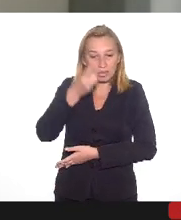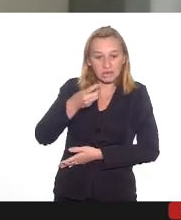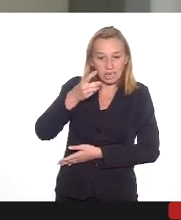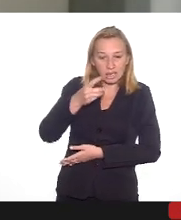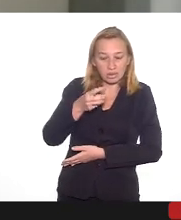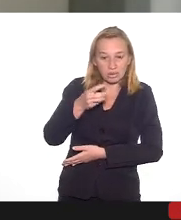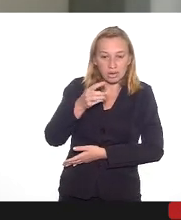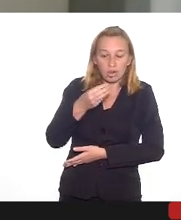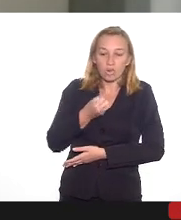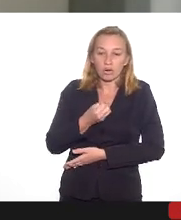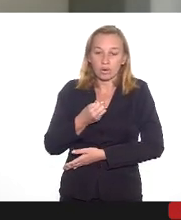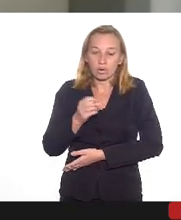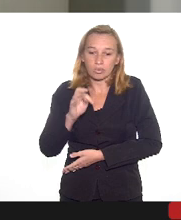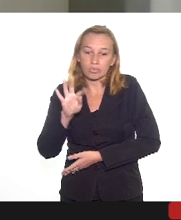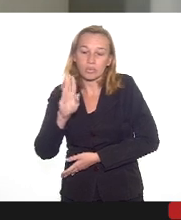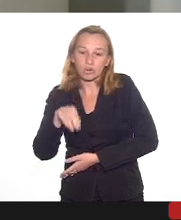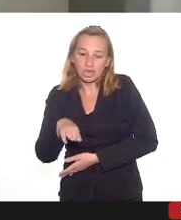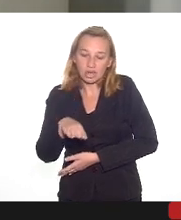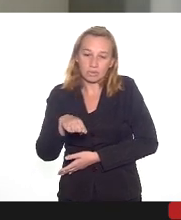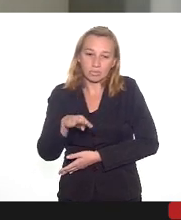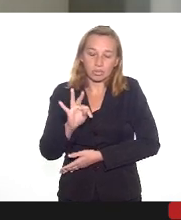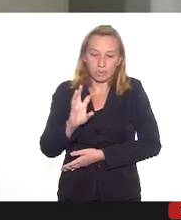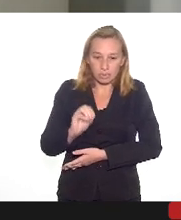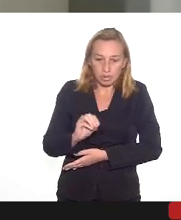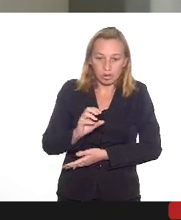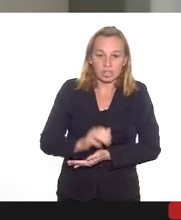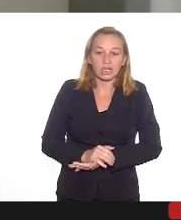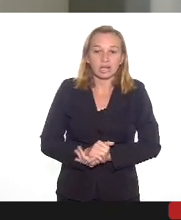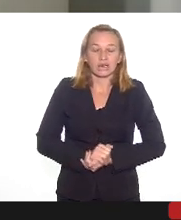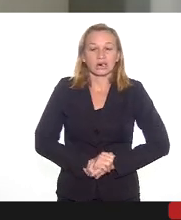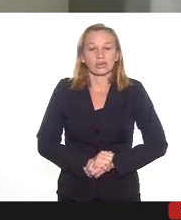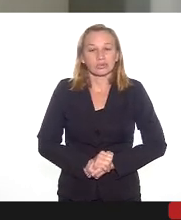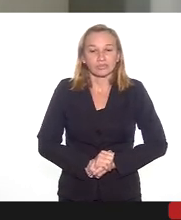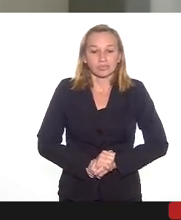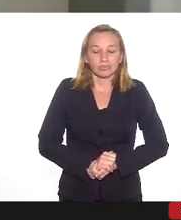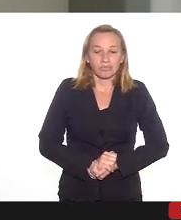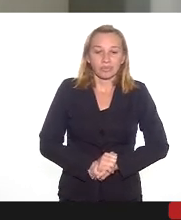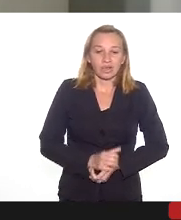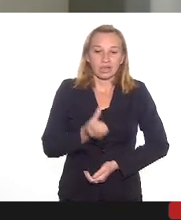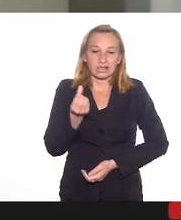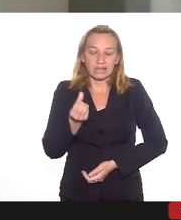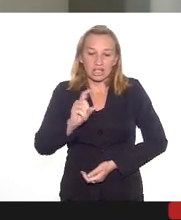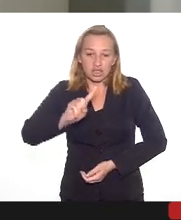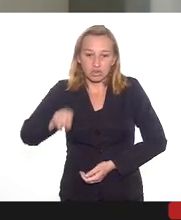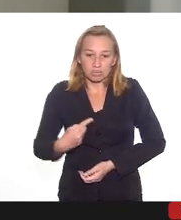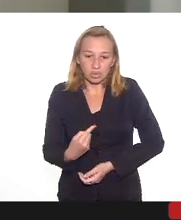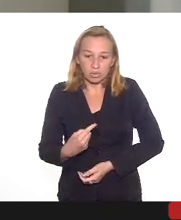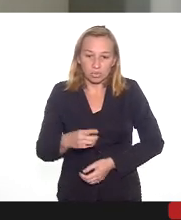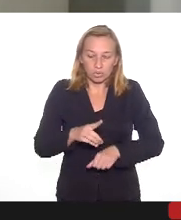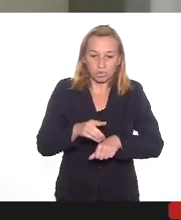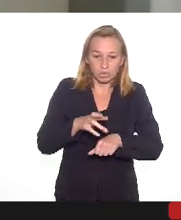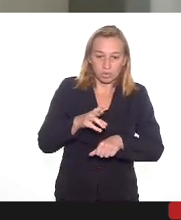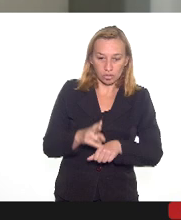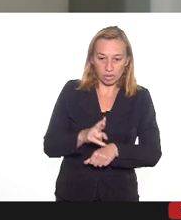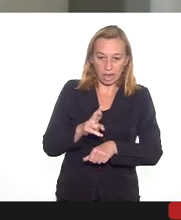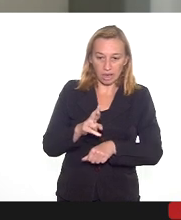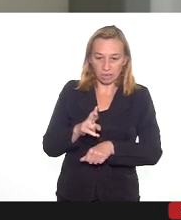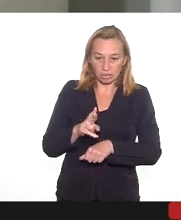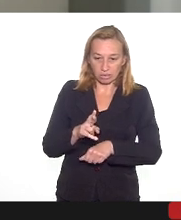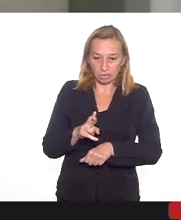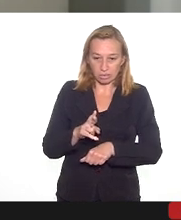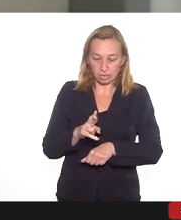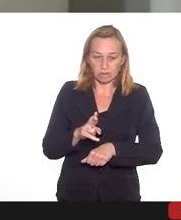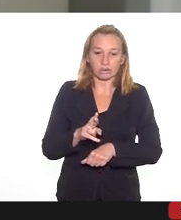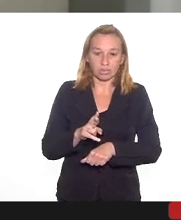Tivemos 25 mil candidatos e 6 mil com doutorado, deputado Valdec, 6